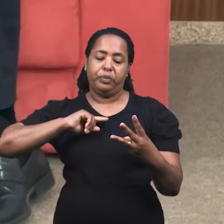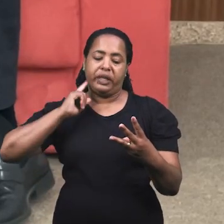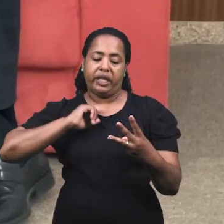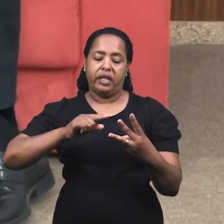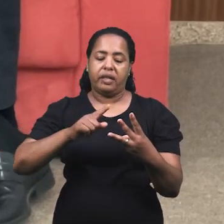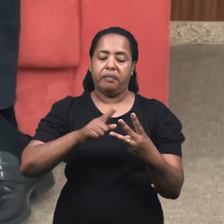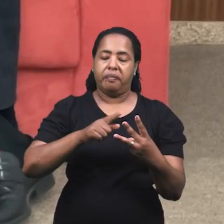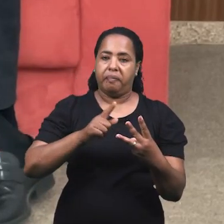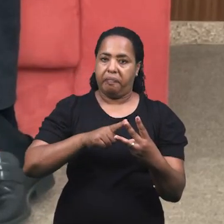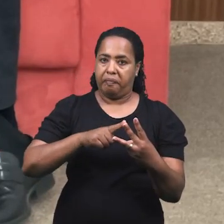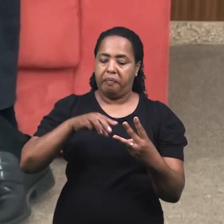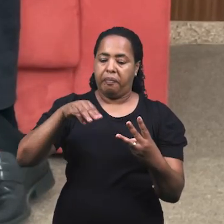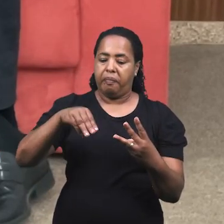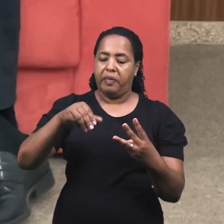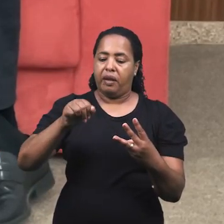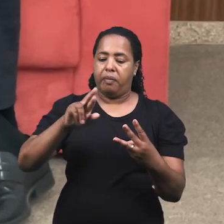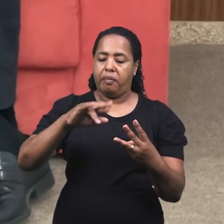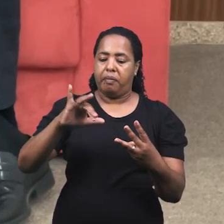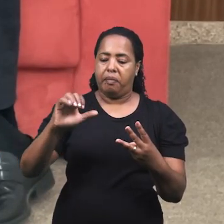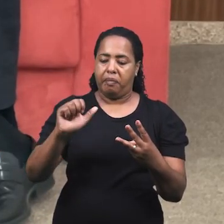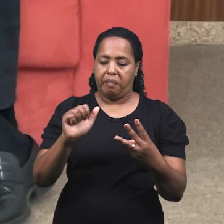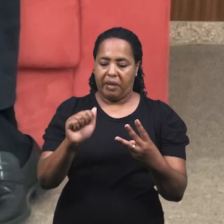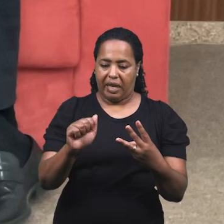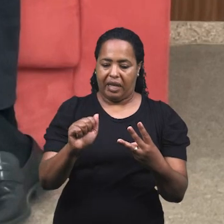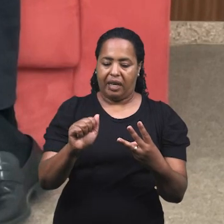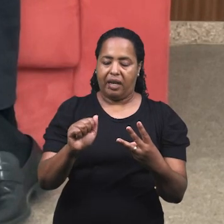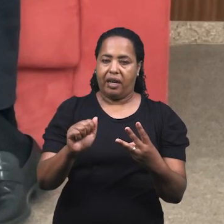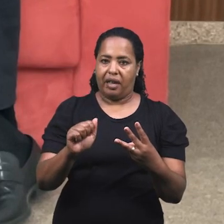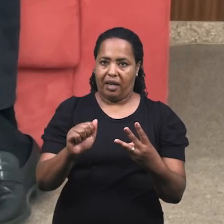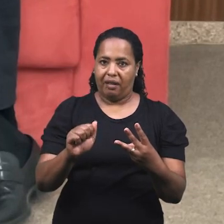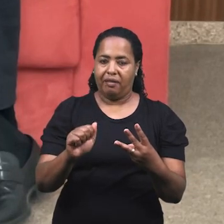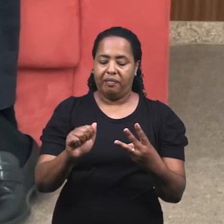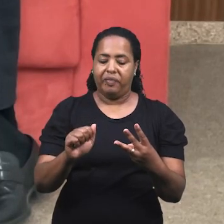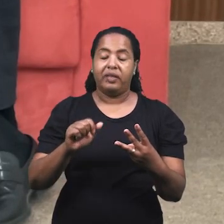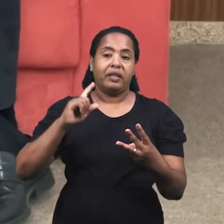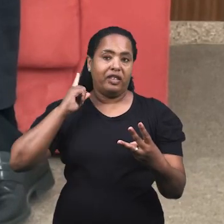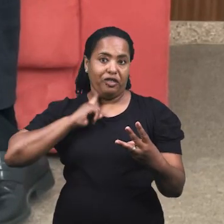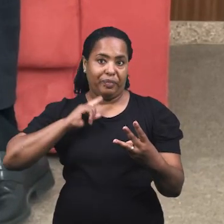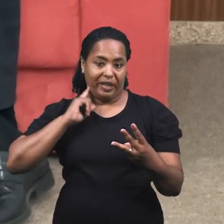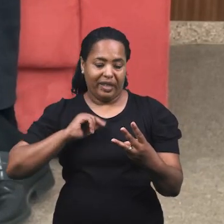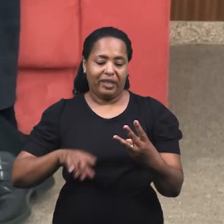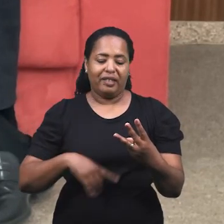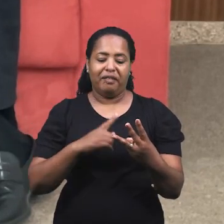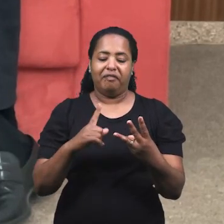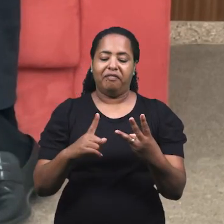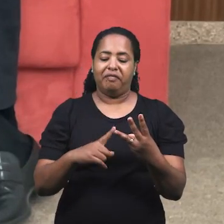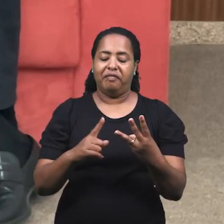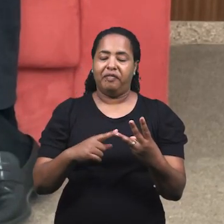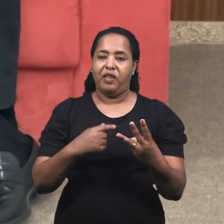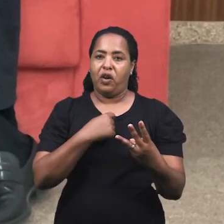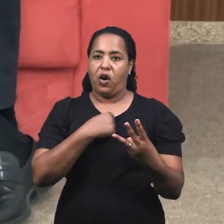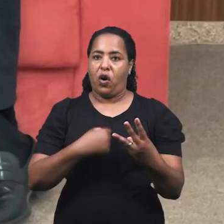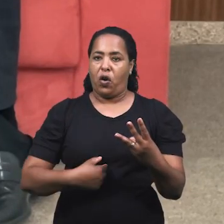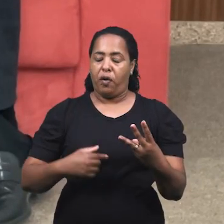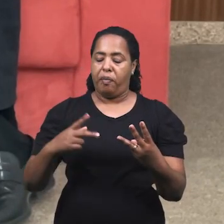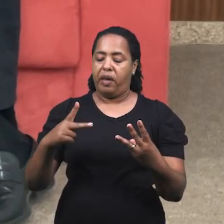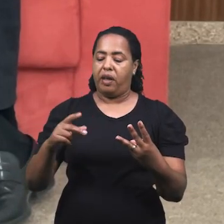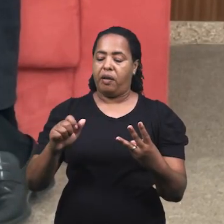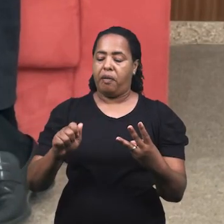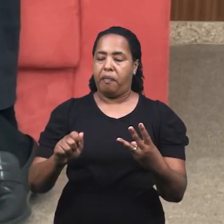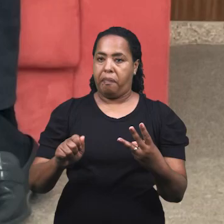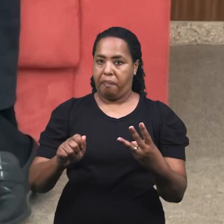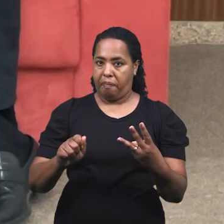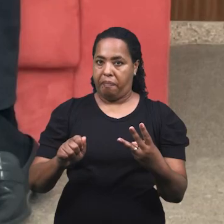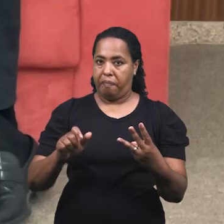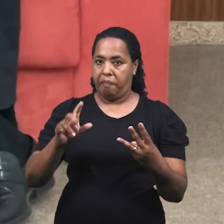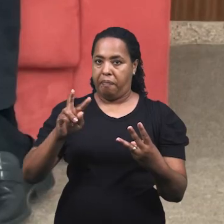a jovem Maria Eduarda Gabriel, de Jaguaraçu, Minas Gerais, e o obreiro Patrick Fischer, de